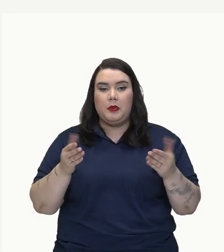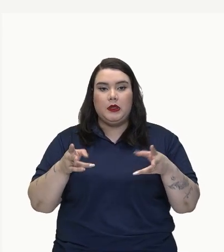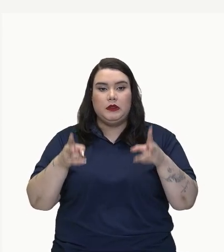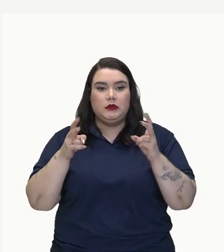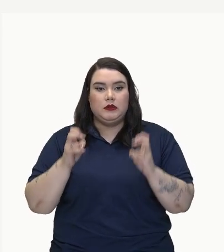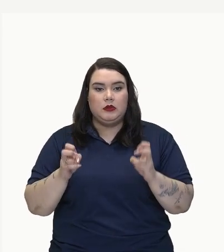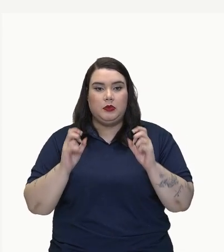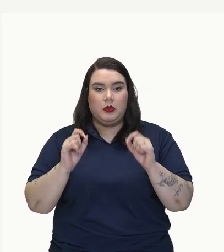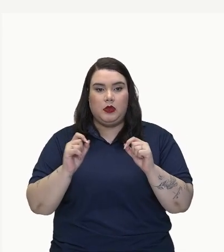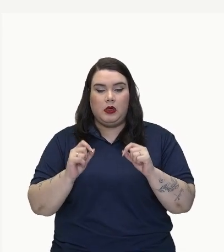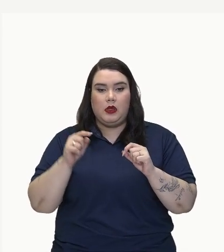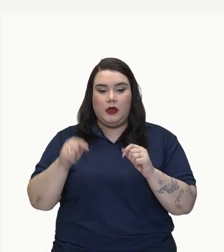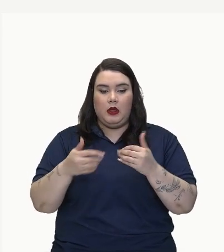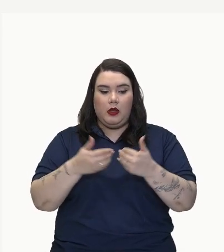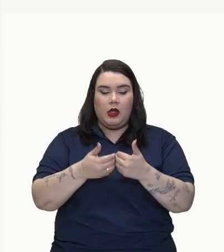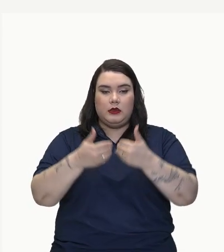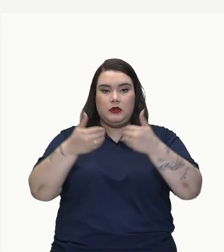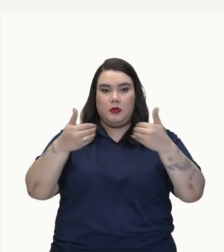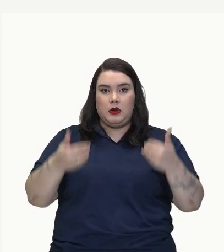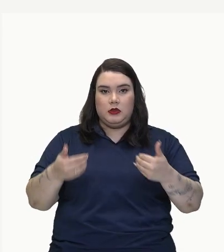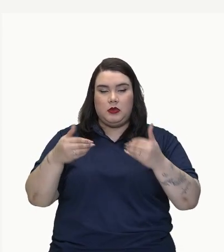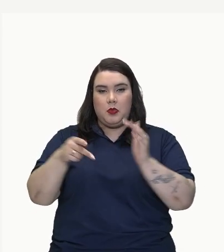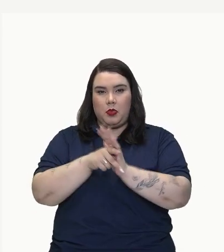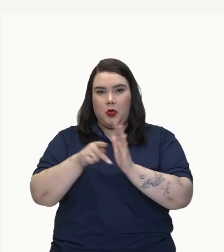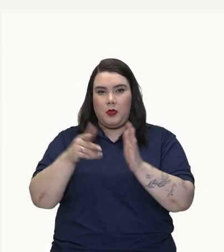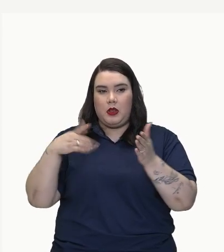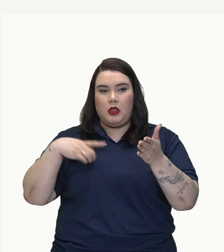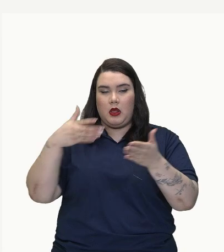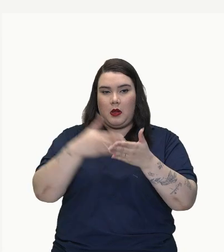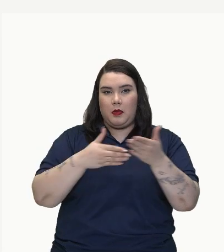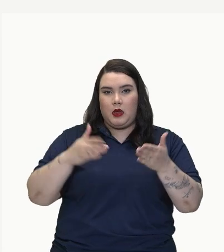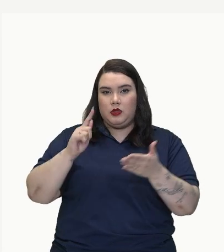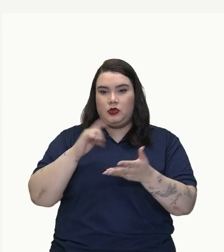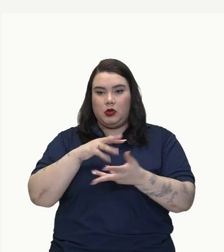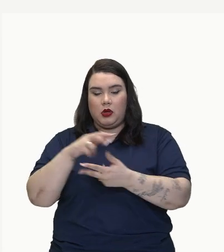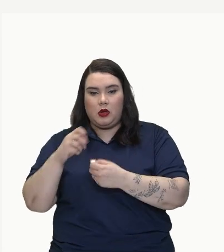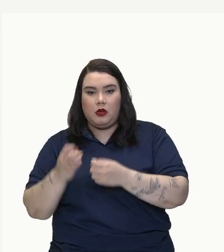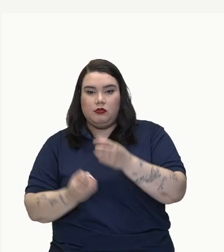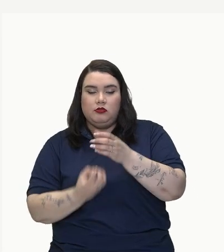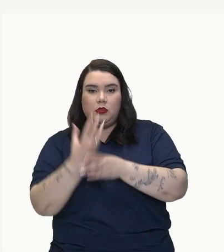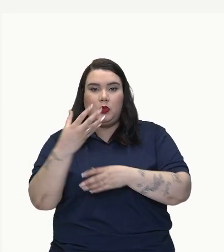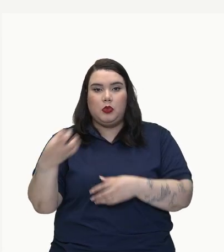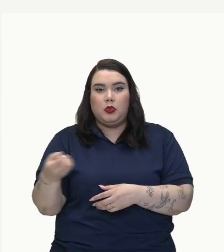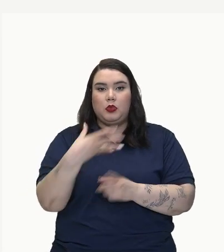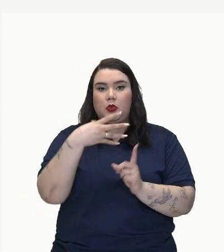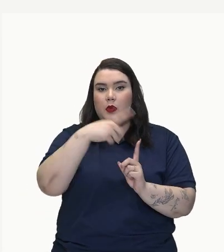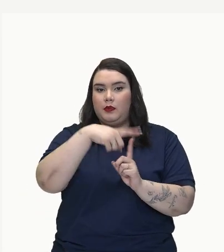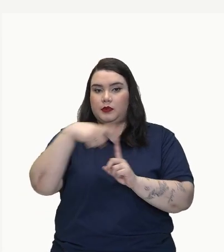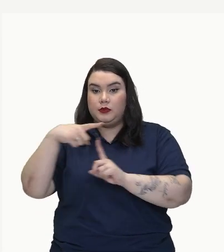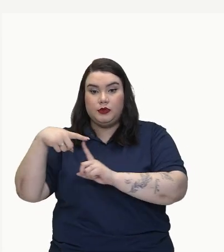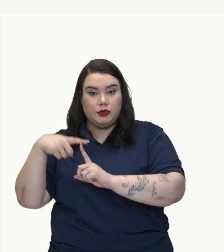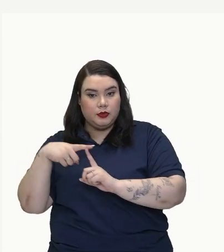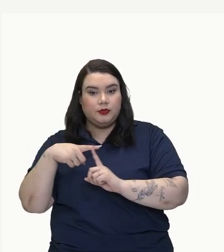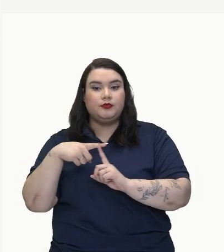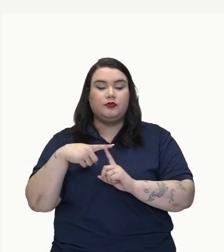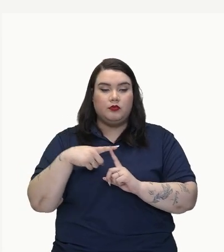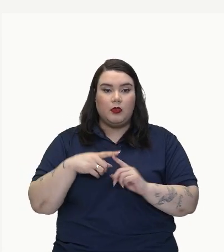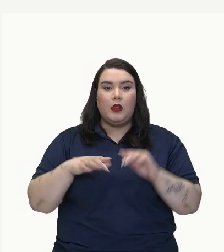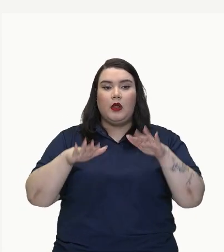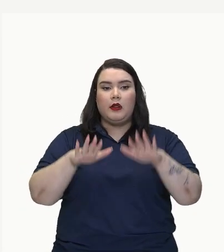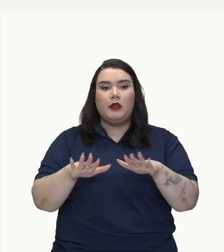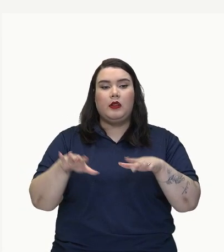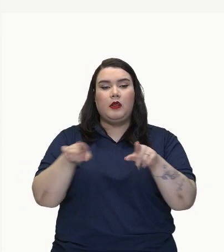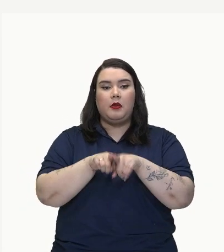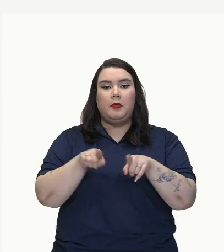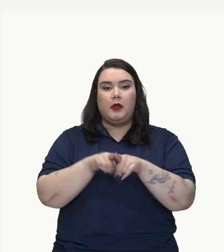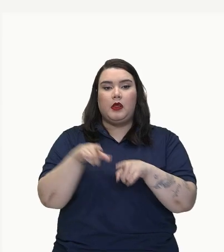esse isolamento geográfico é um dos fatores que originam o surgimento de novas espécies. E aí a gente tem também um